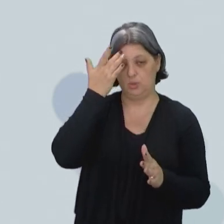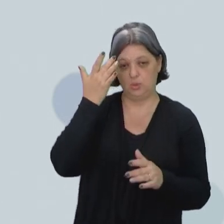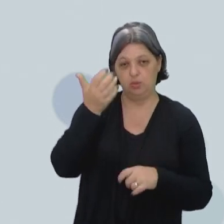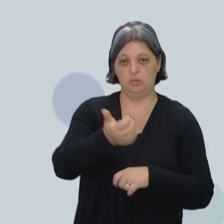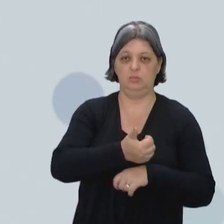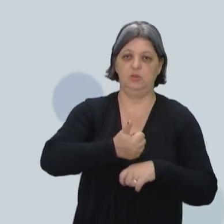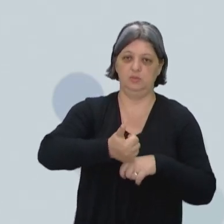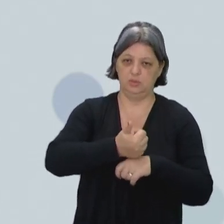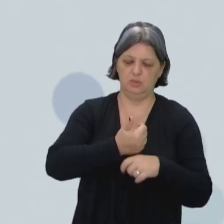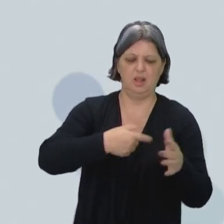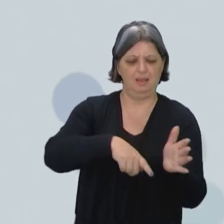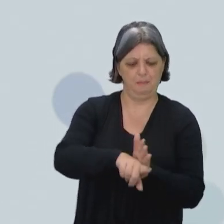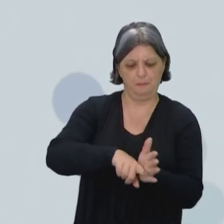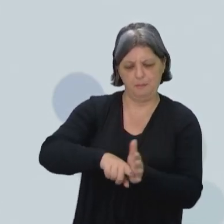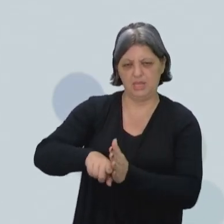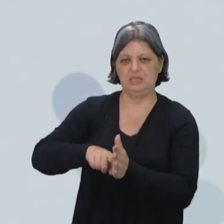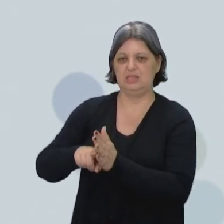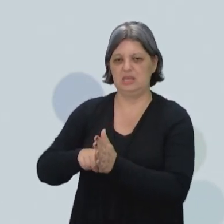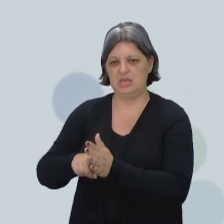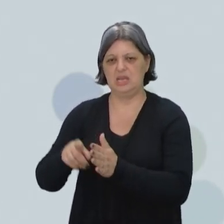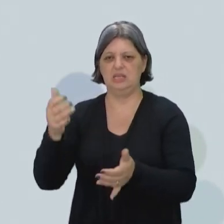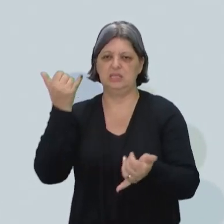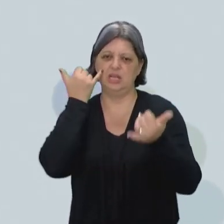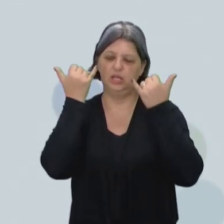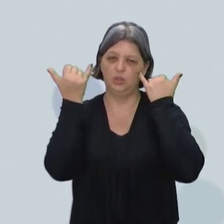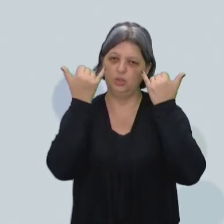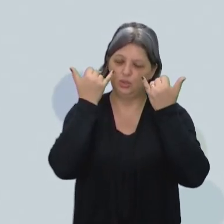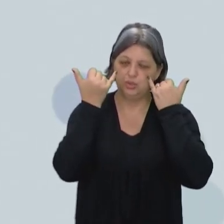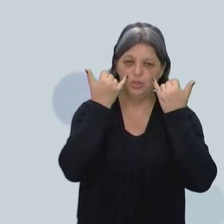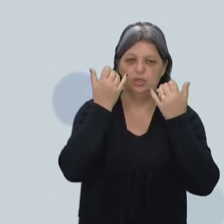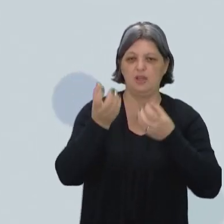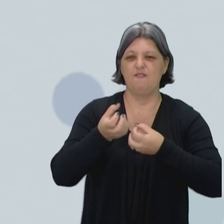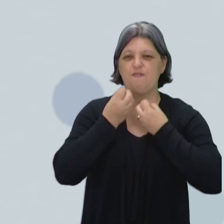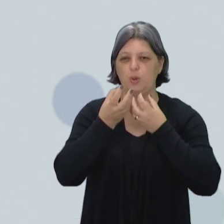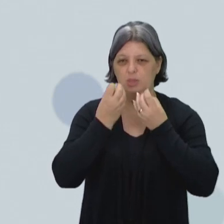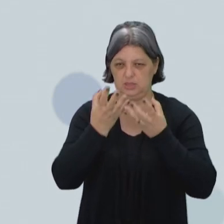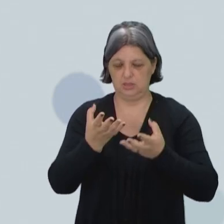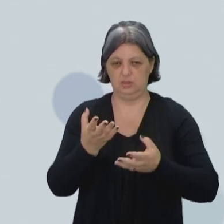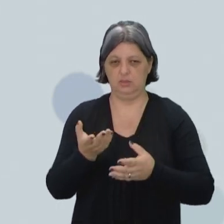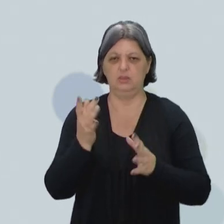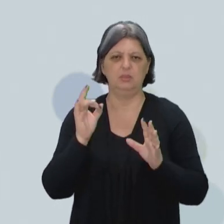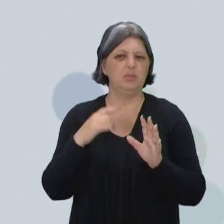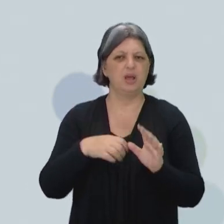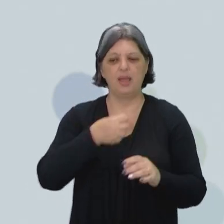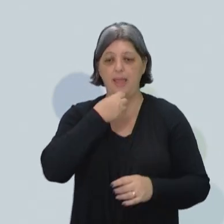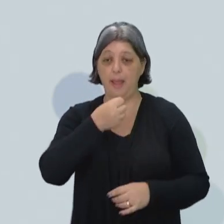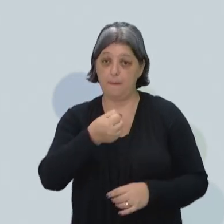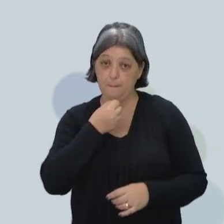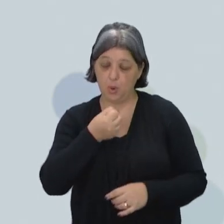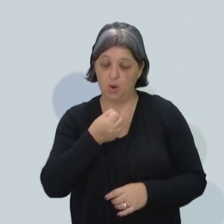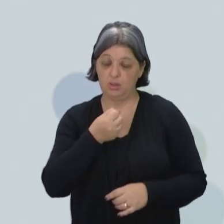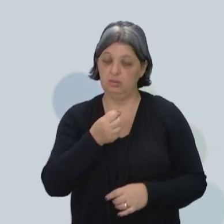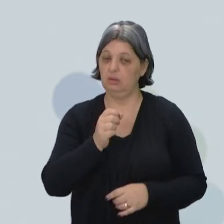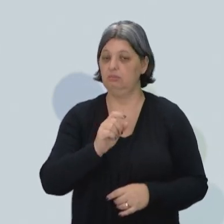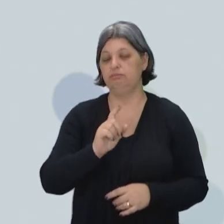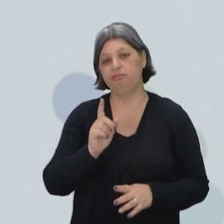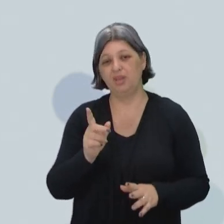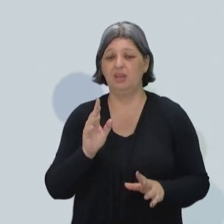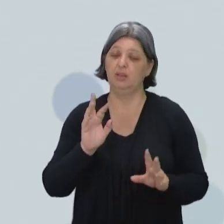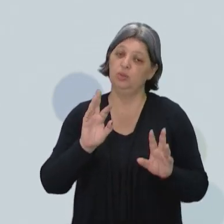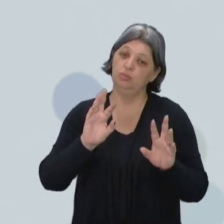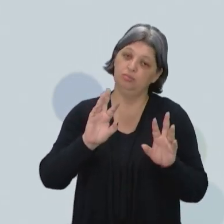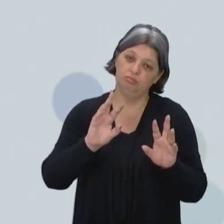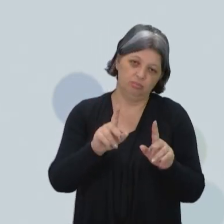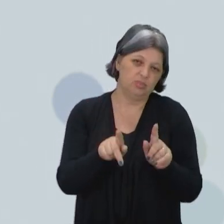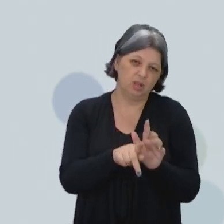é aquele que procura a notícia, procura a informação. E quando a gente fala o jornalista, a gente está falando repórter, mas está falando todo o aparato